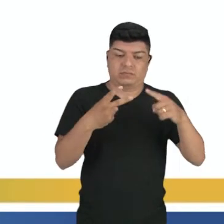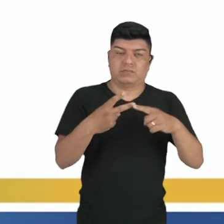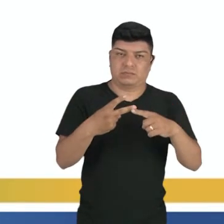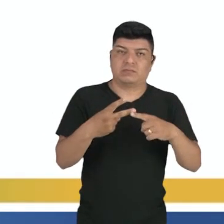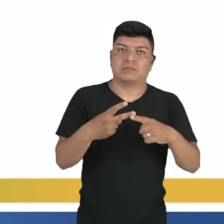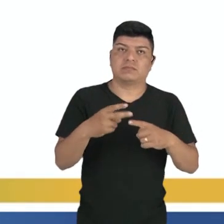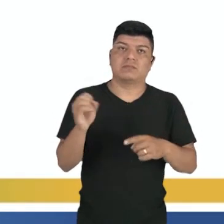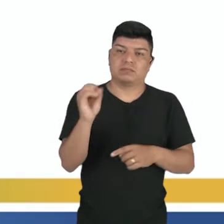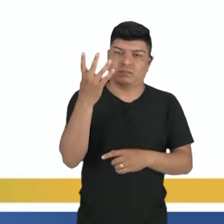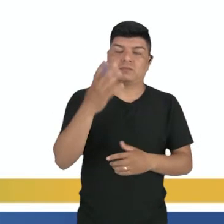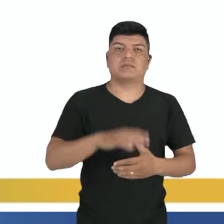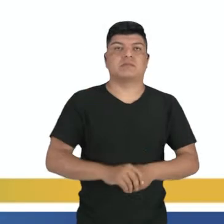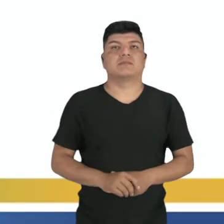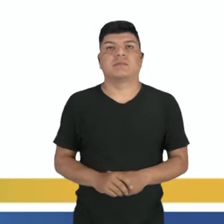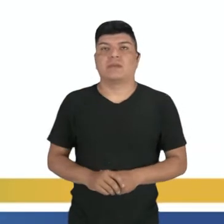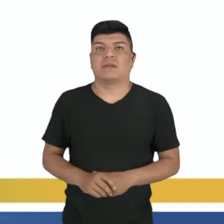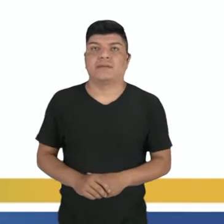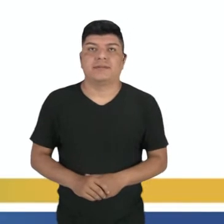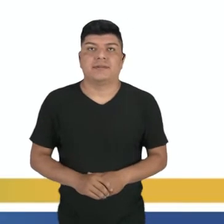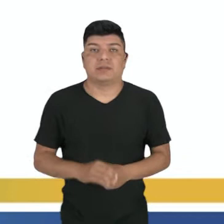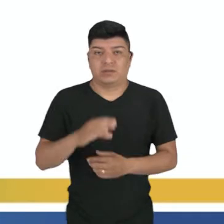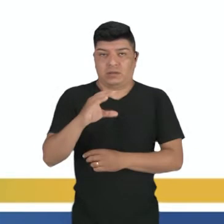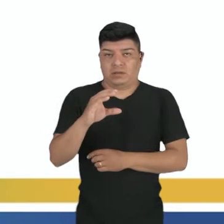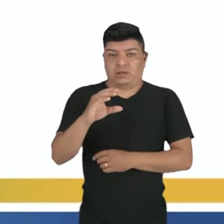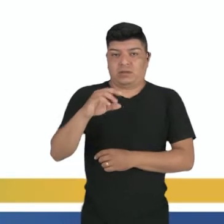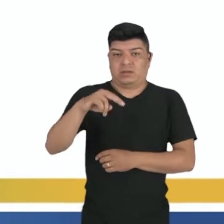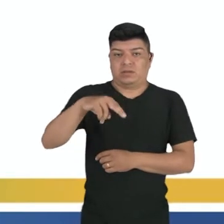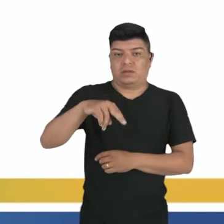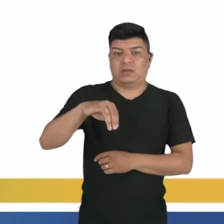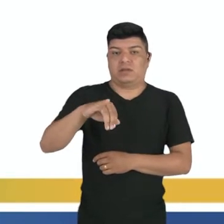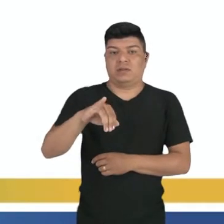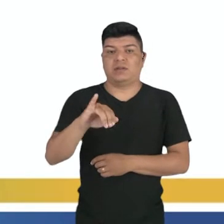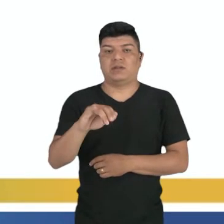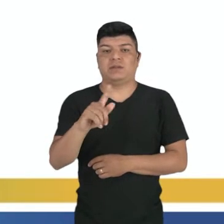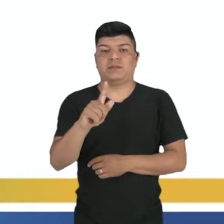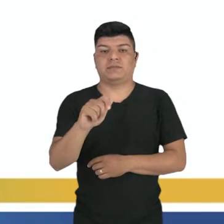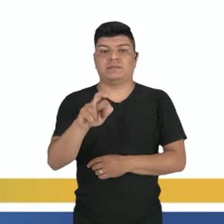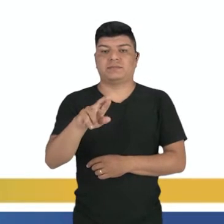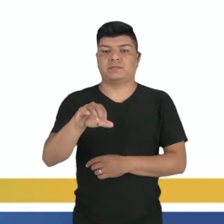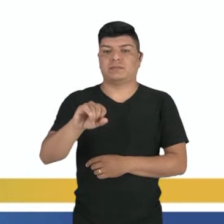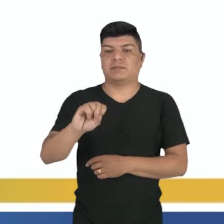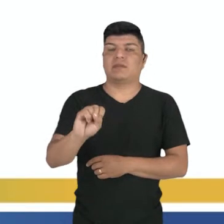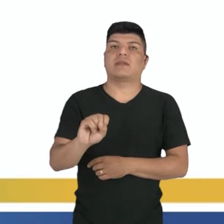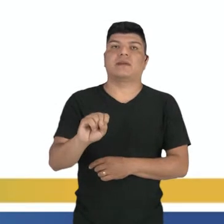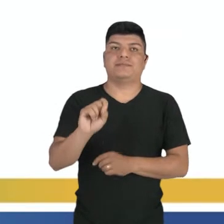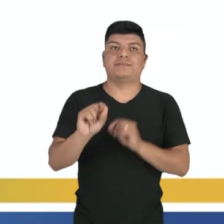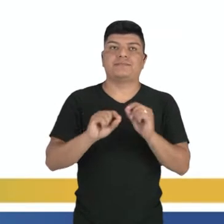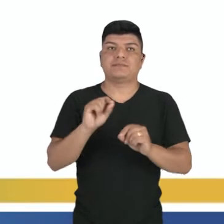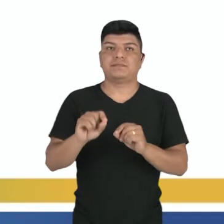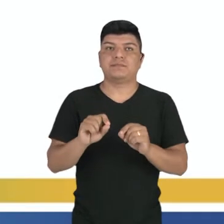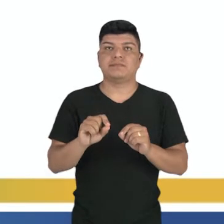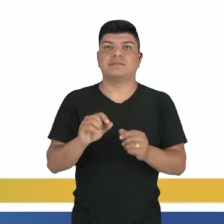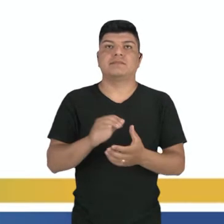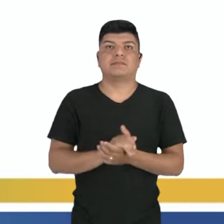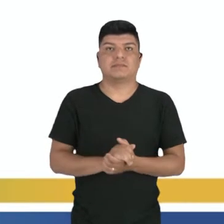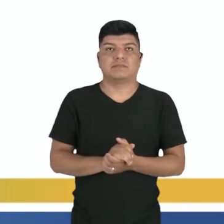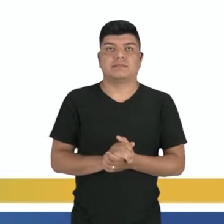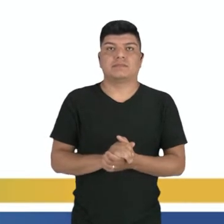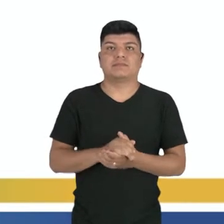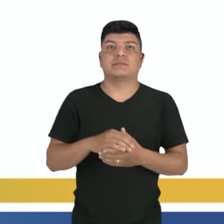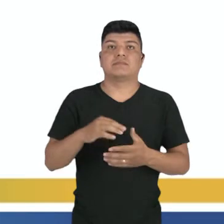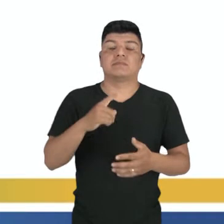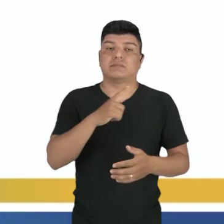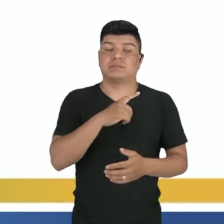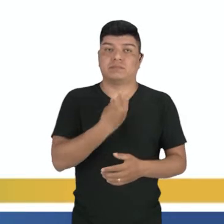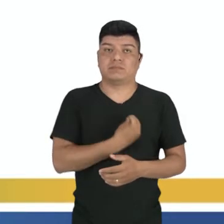reprodução acontecendo. E já os quinidários ou selenterados, como eu já comentei com vocês, são do filo Quinidária. São